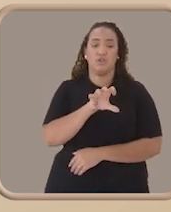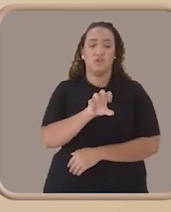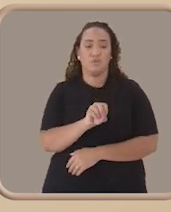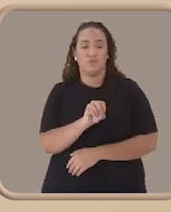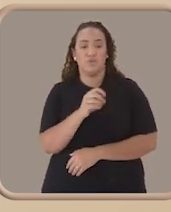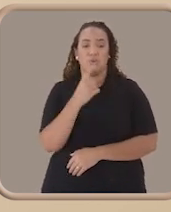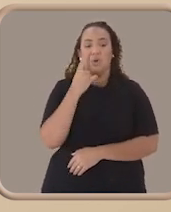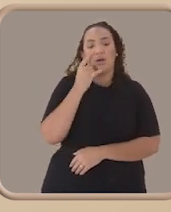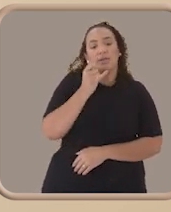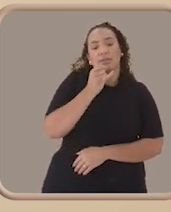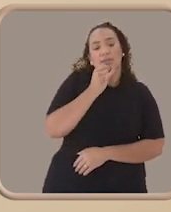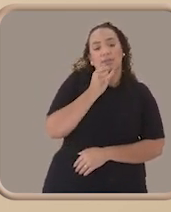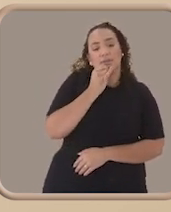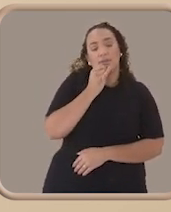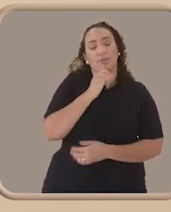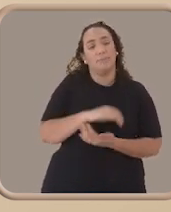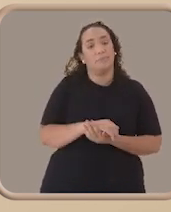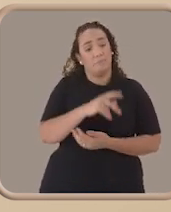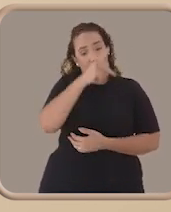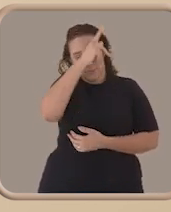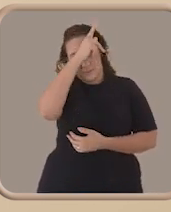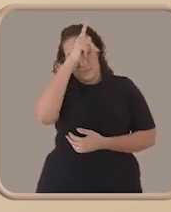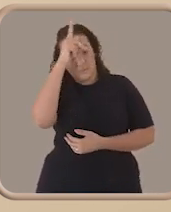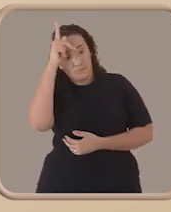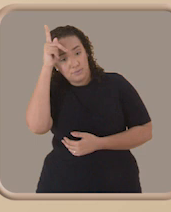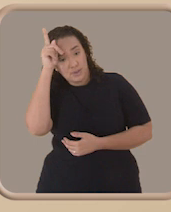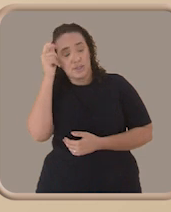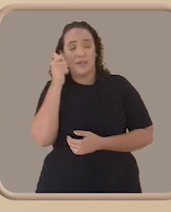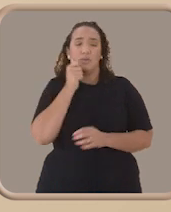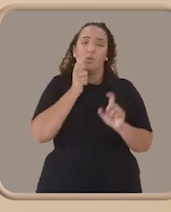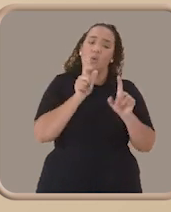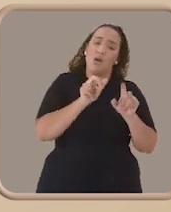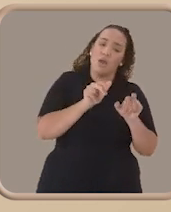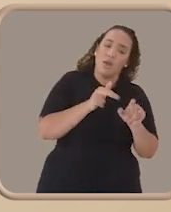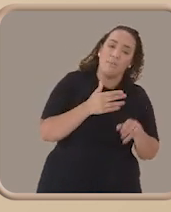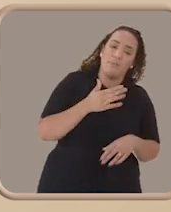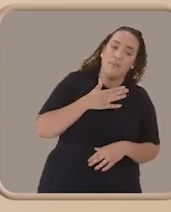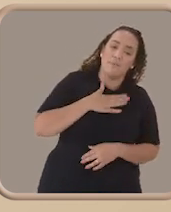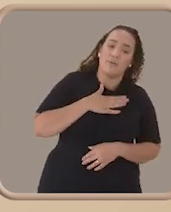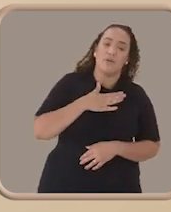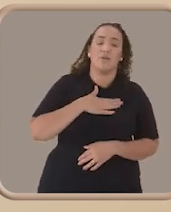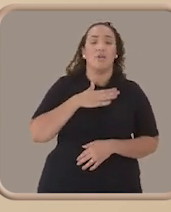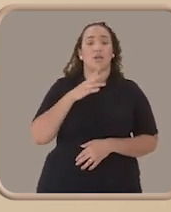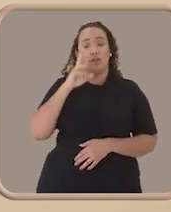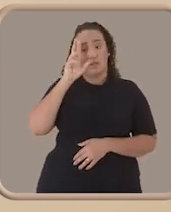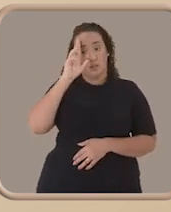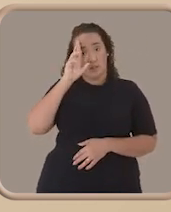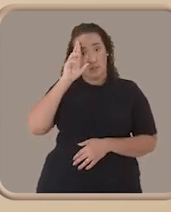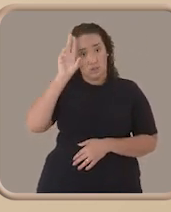Alguns exemplos: Senhor Prefeito, querida irmã Luísa, Senhora Diretora.